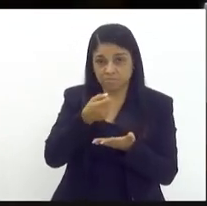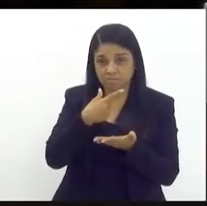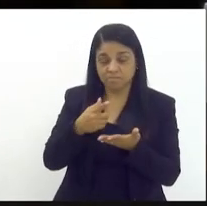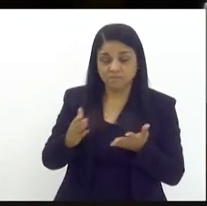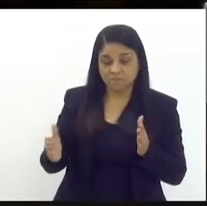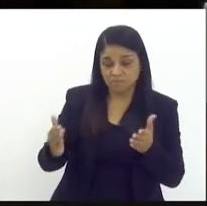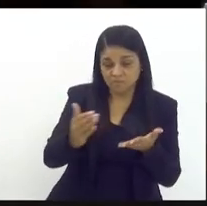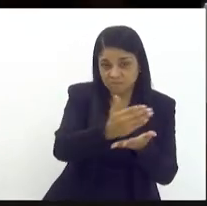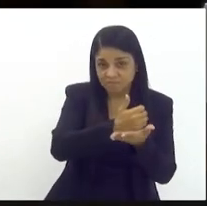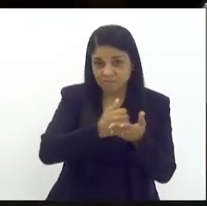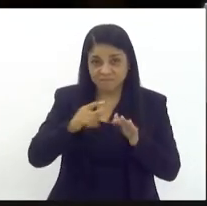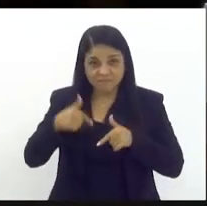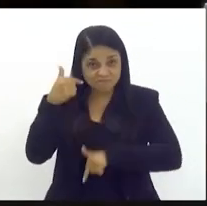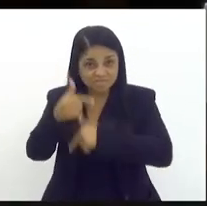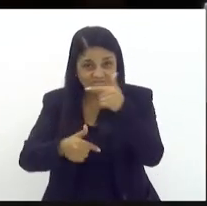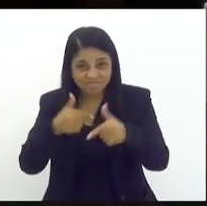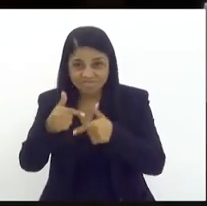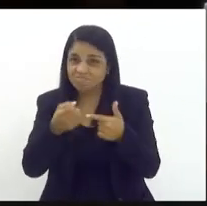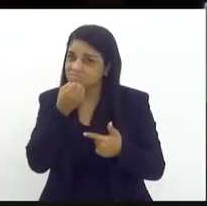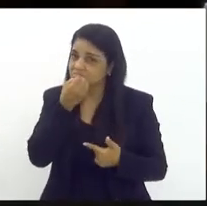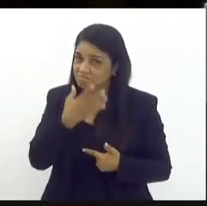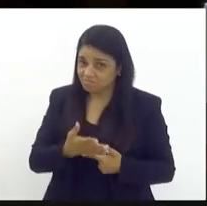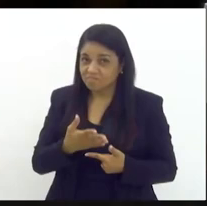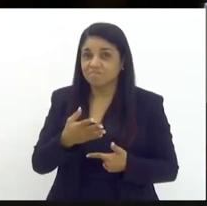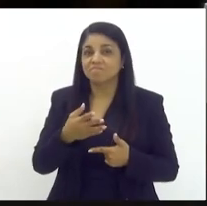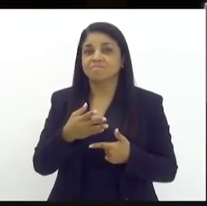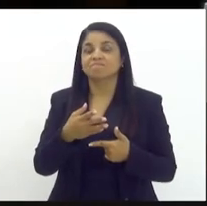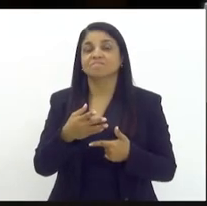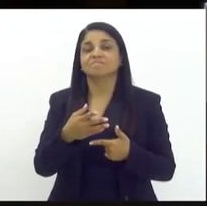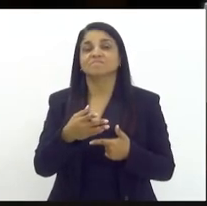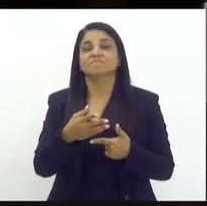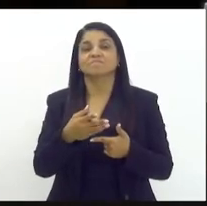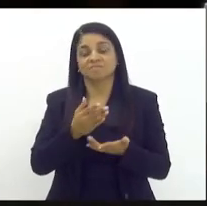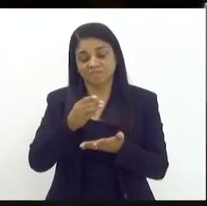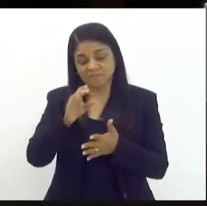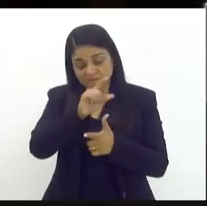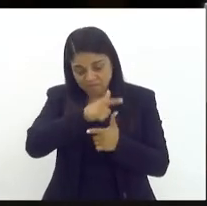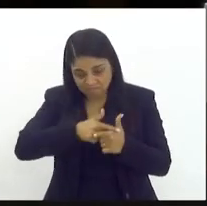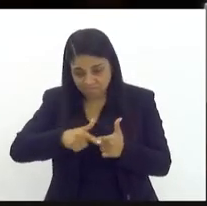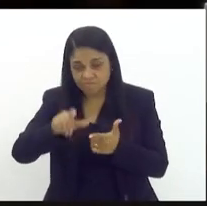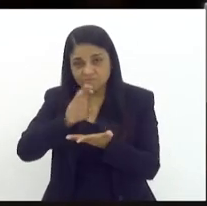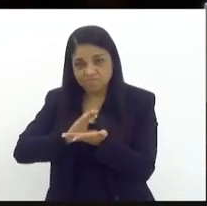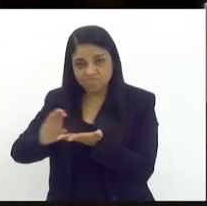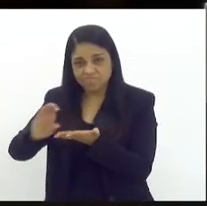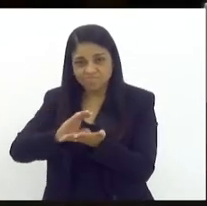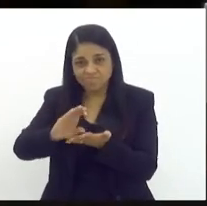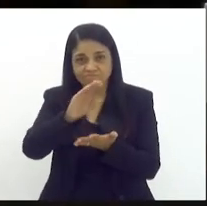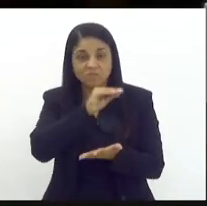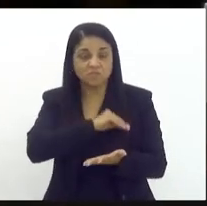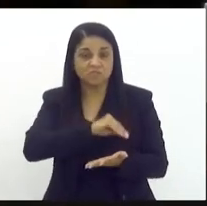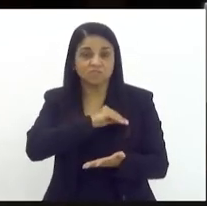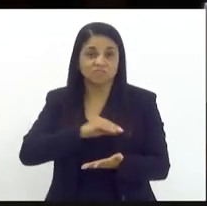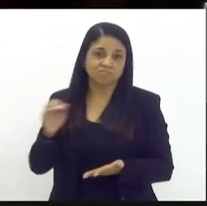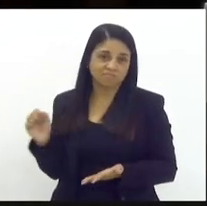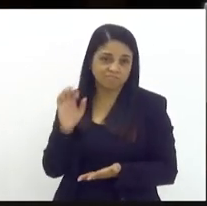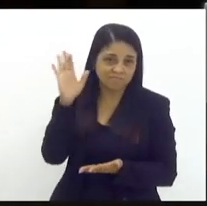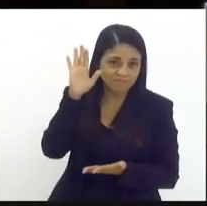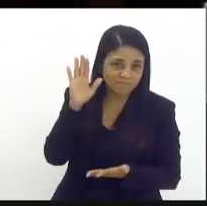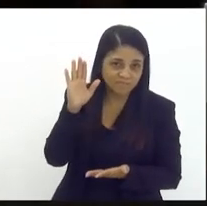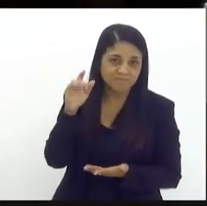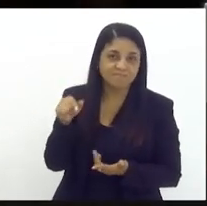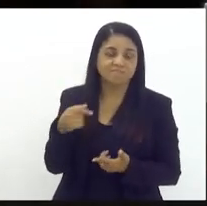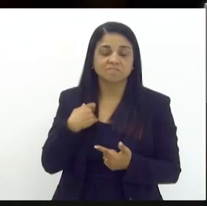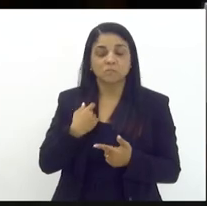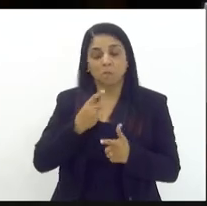sobre serviços é benéfica na oneração da carga segundo extratos de renda nós ricos consumimos mais serviços